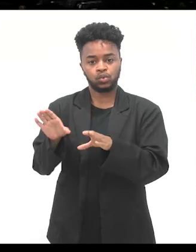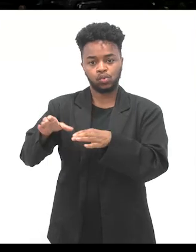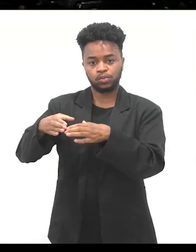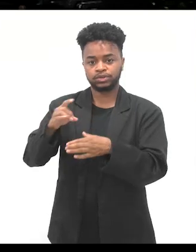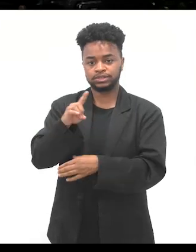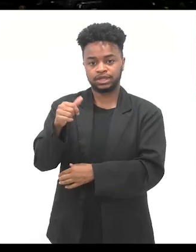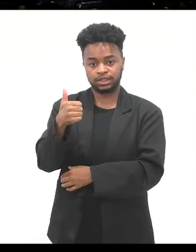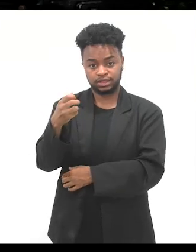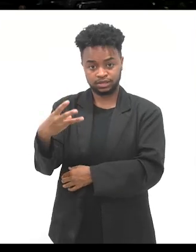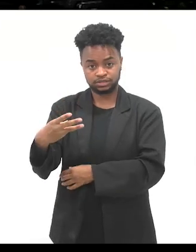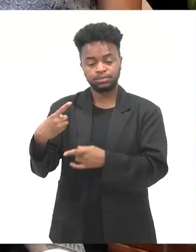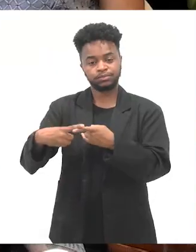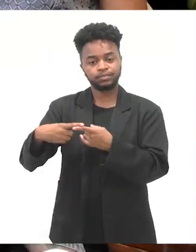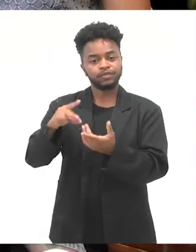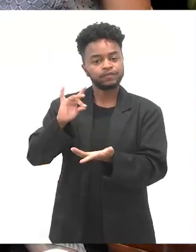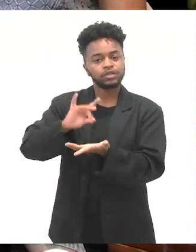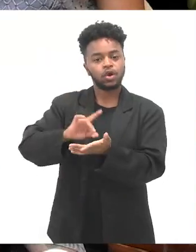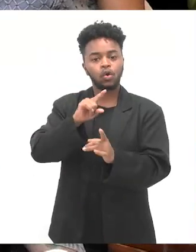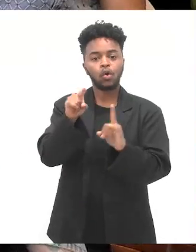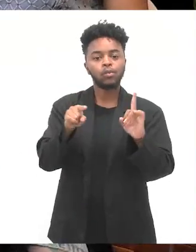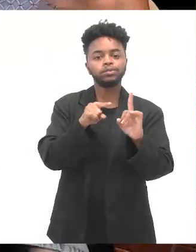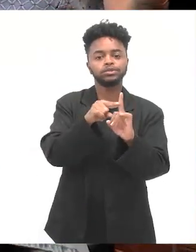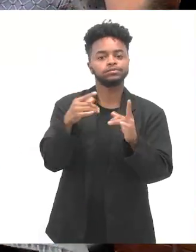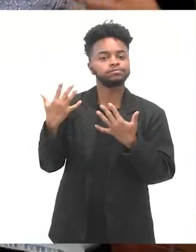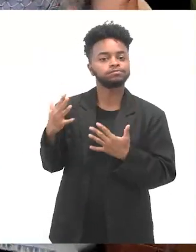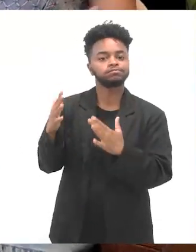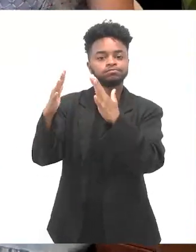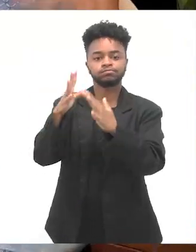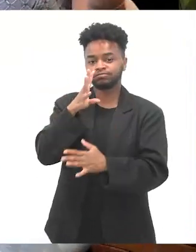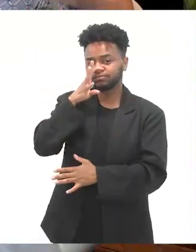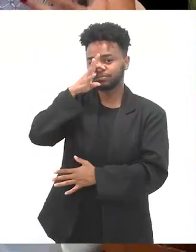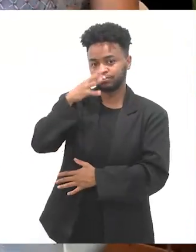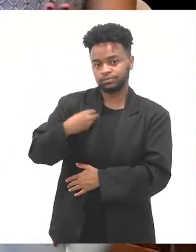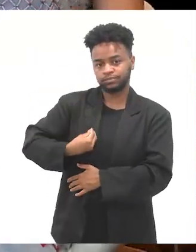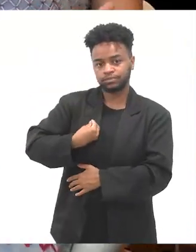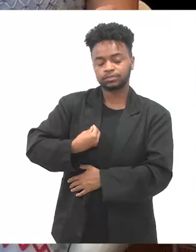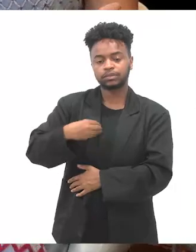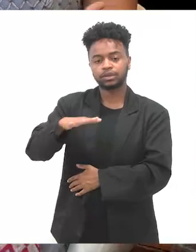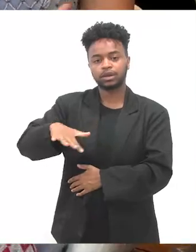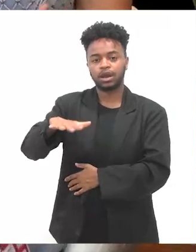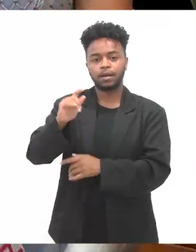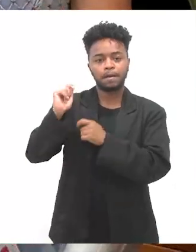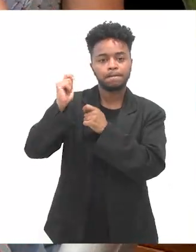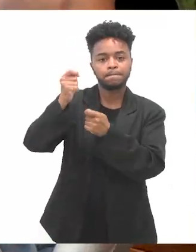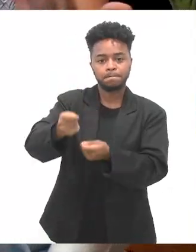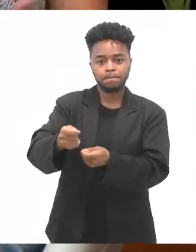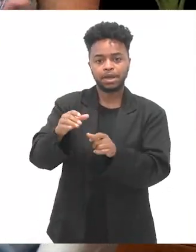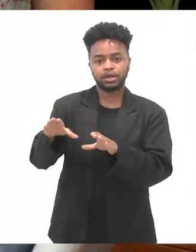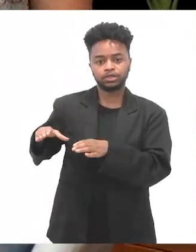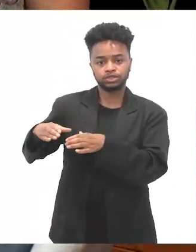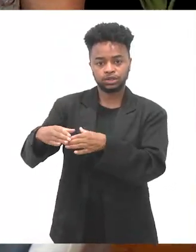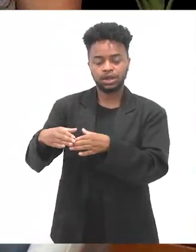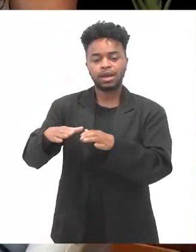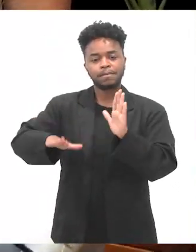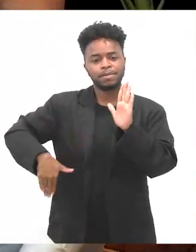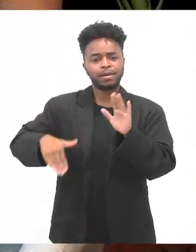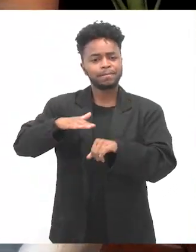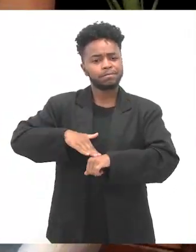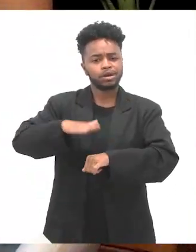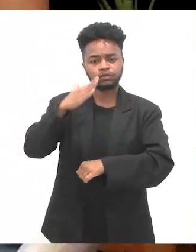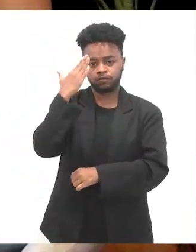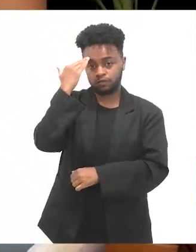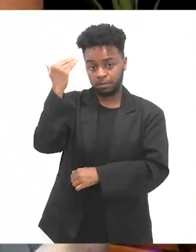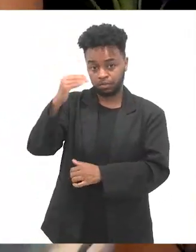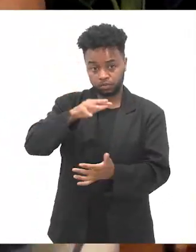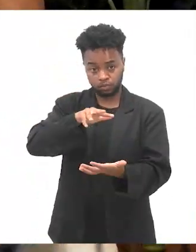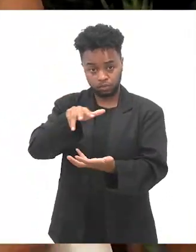livro, né? Fazer essa edição de comemoração dessa resistência da atividade da pesca artesanal em uma das praias mais famosas do